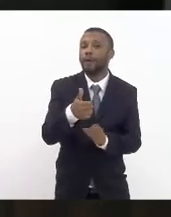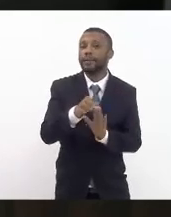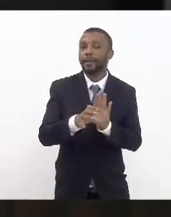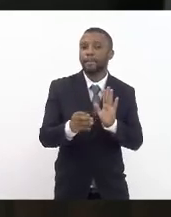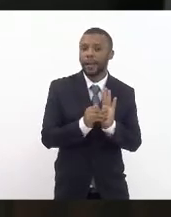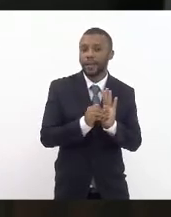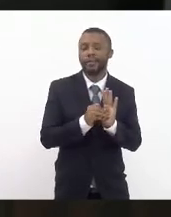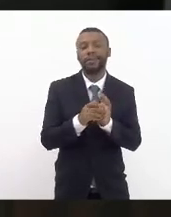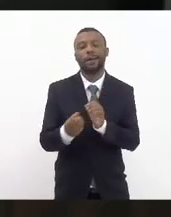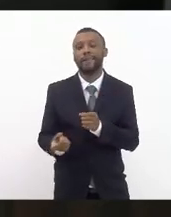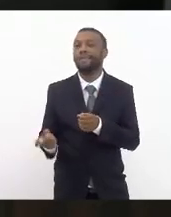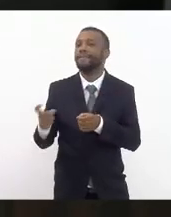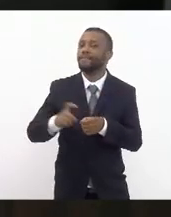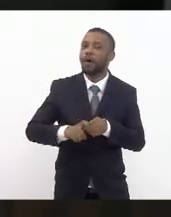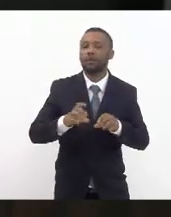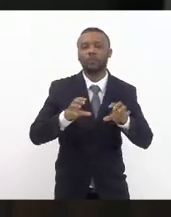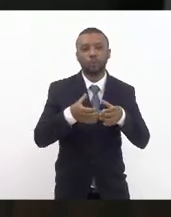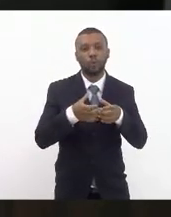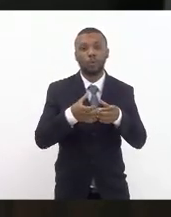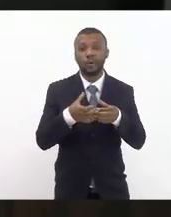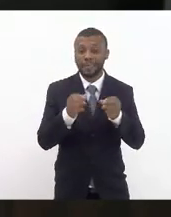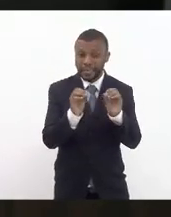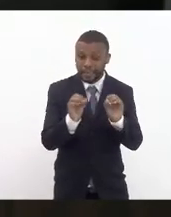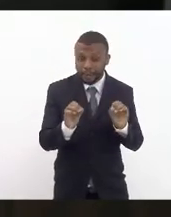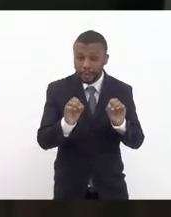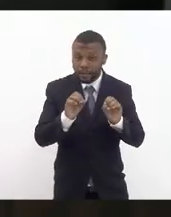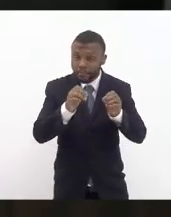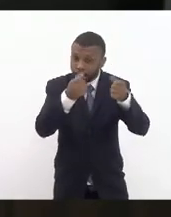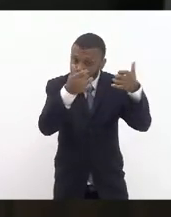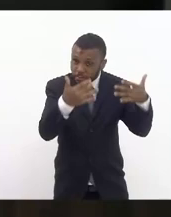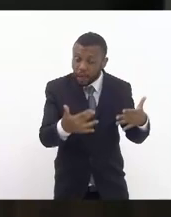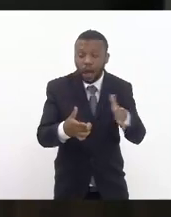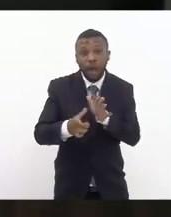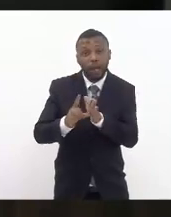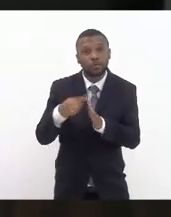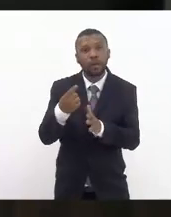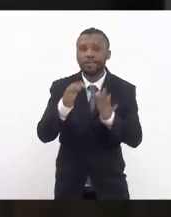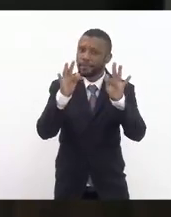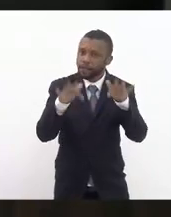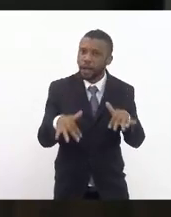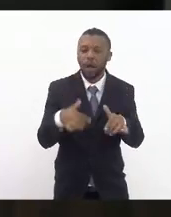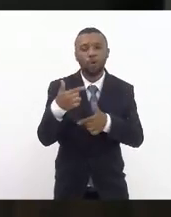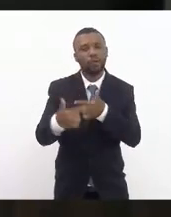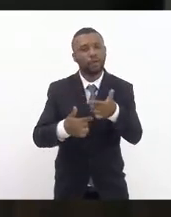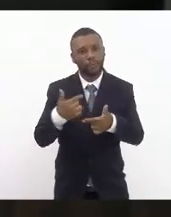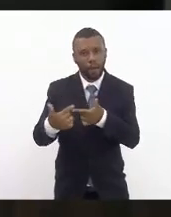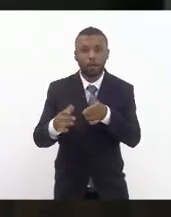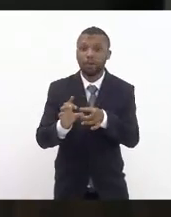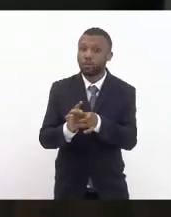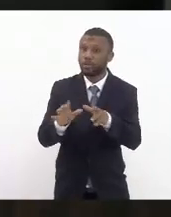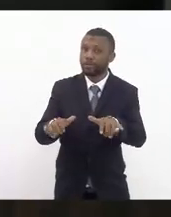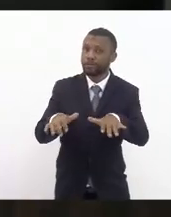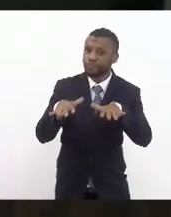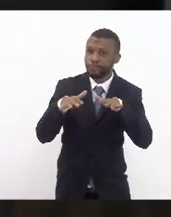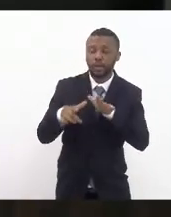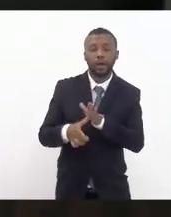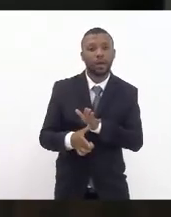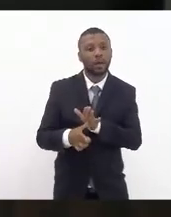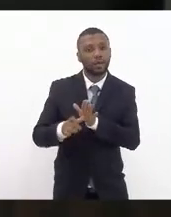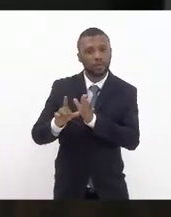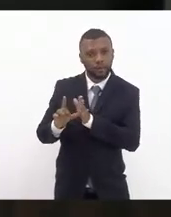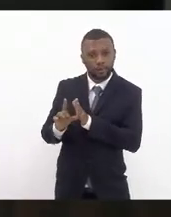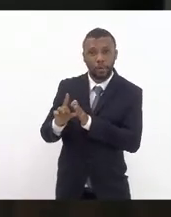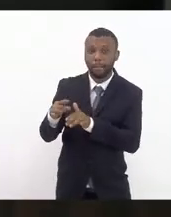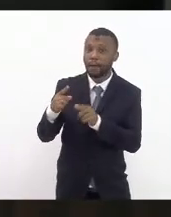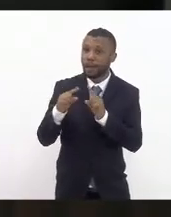às comissões. Nada mais tratar na ordem do dia. A presidência, antes de iniciar os trabalhos, com autorização do plenário, antecipa a